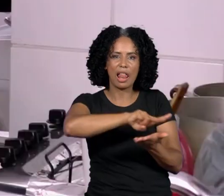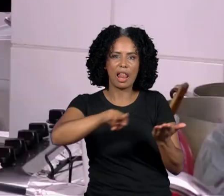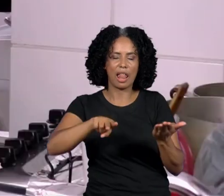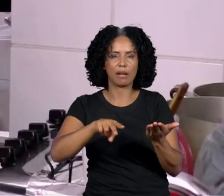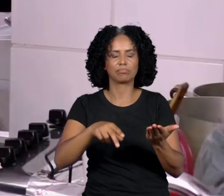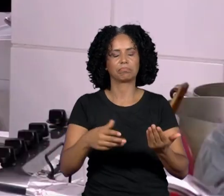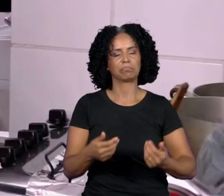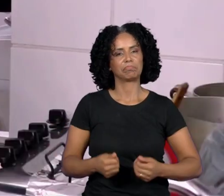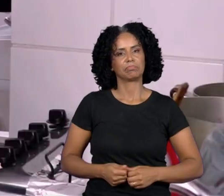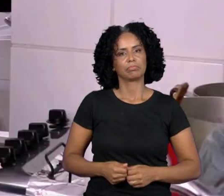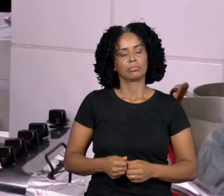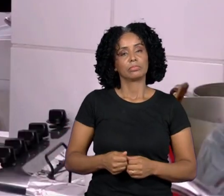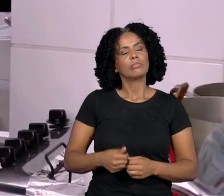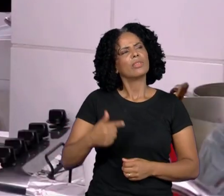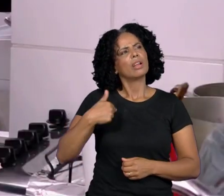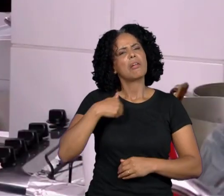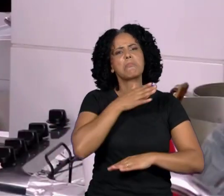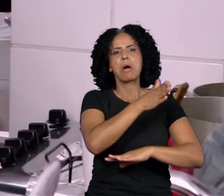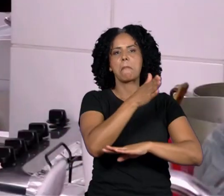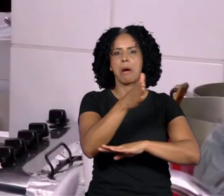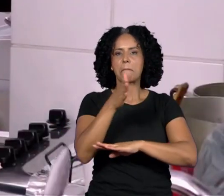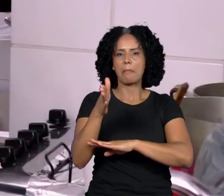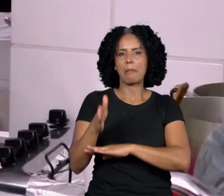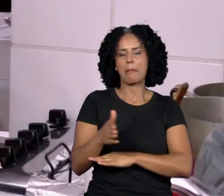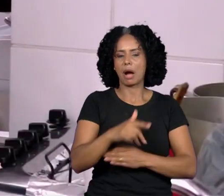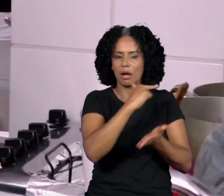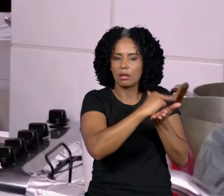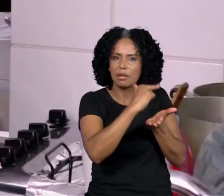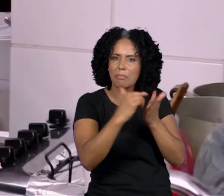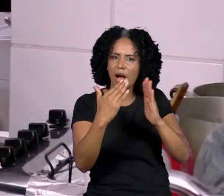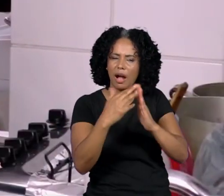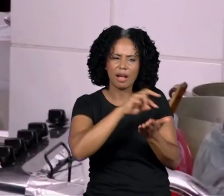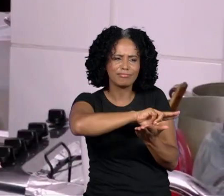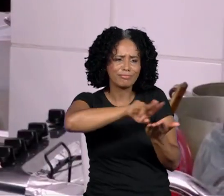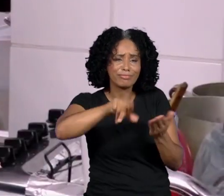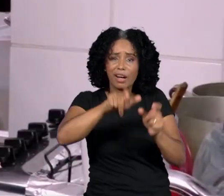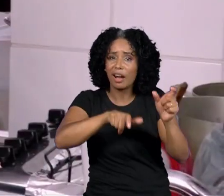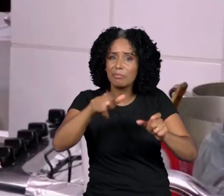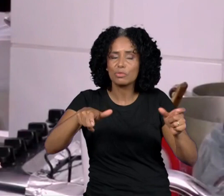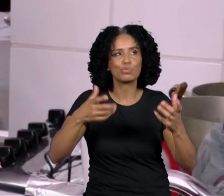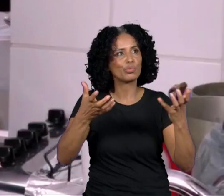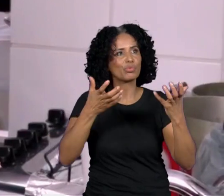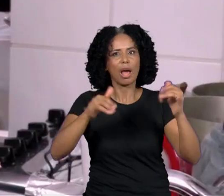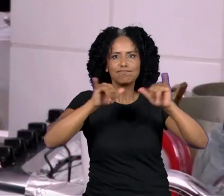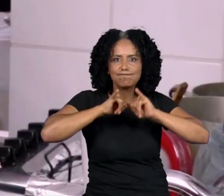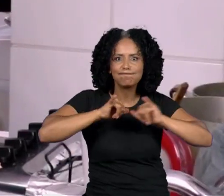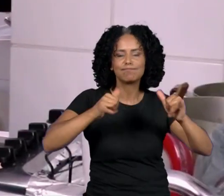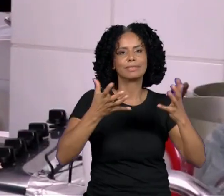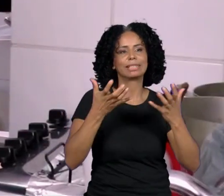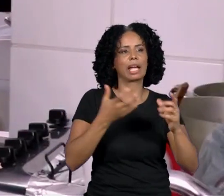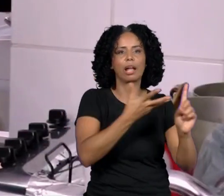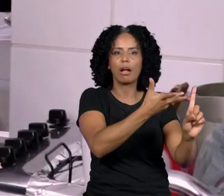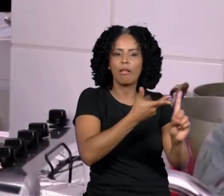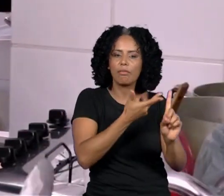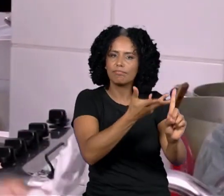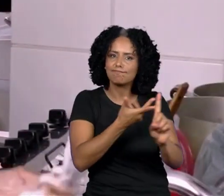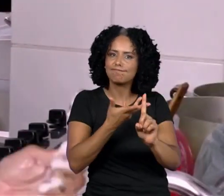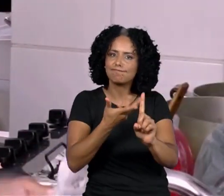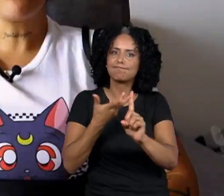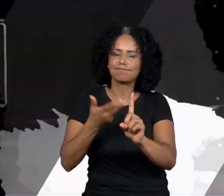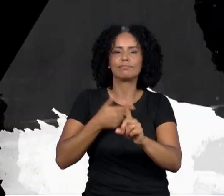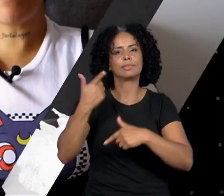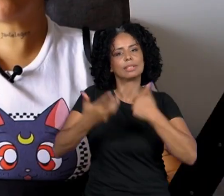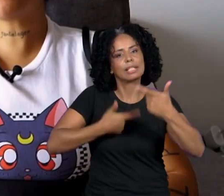pessoas e eu precisava divulgar aquilo para os outros, porque eu realmente queria ter mais clientes e queria, de fato, trabalhar fazendo